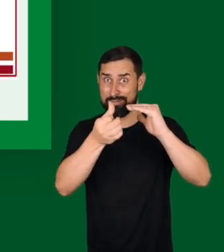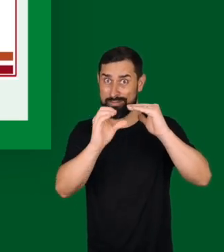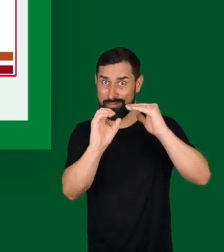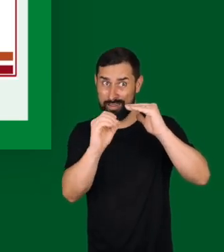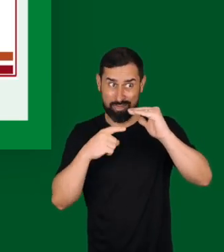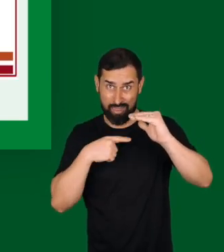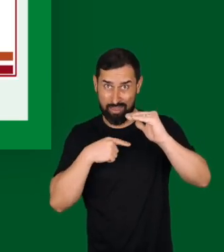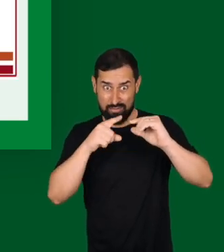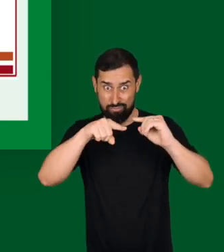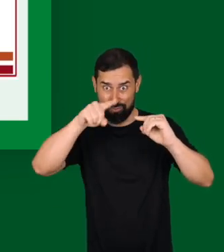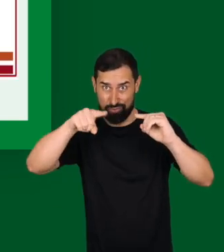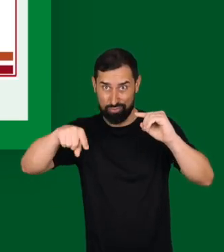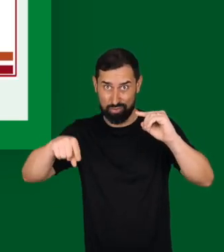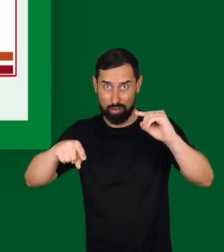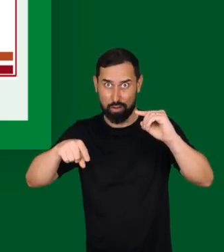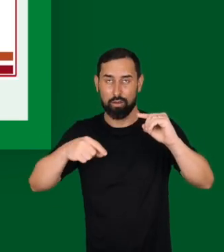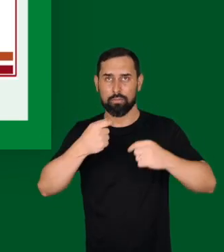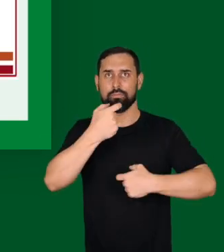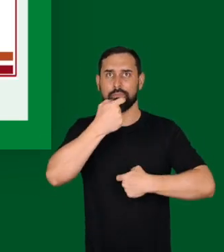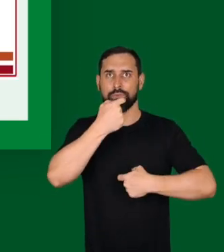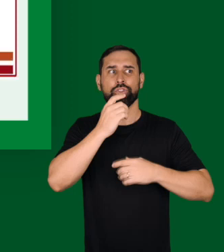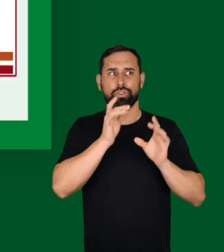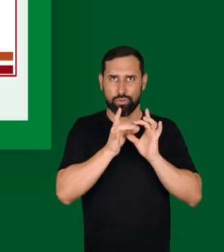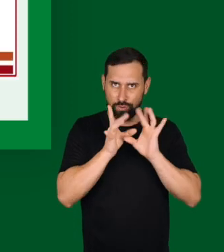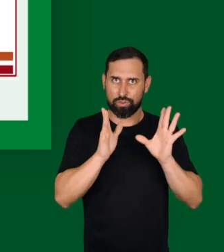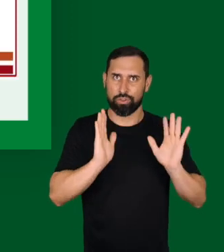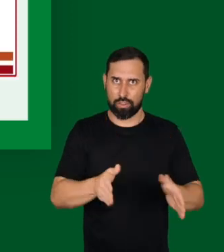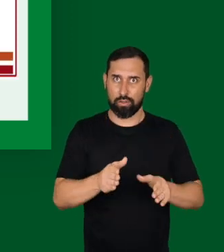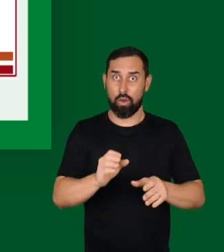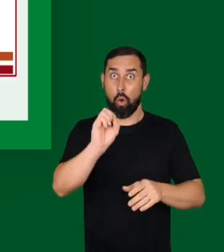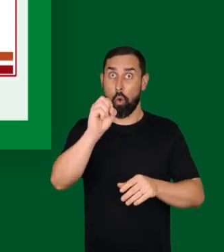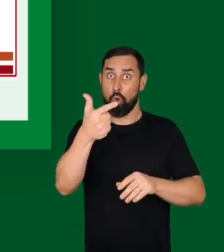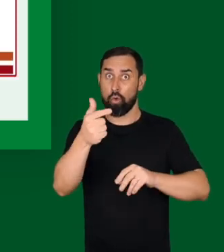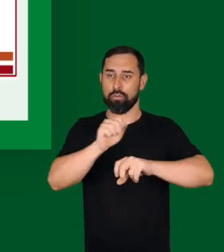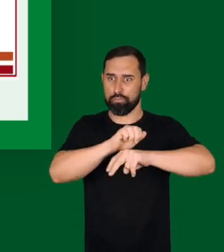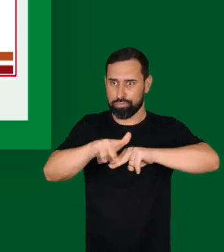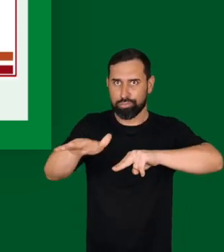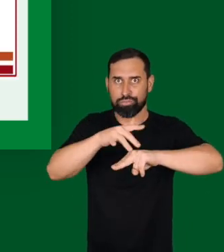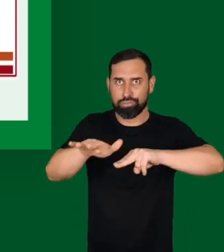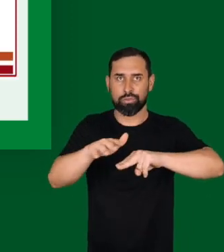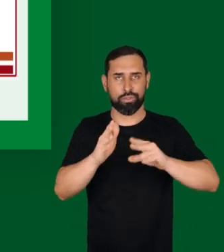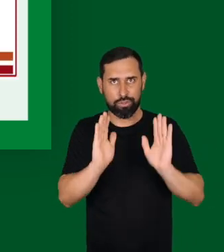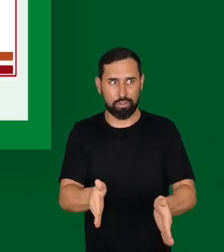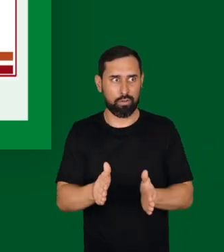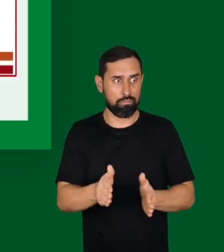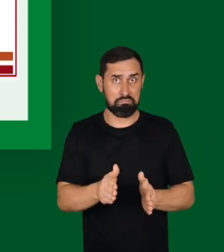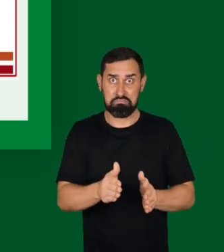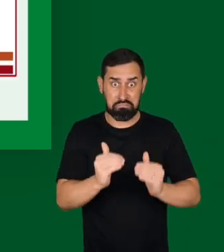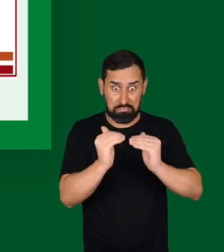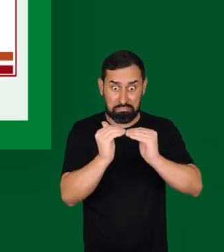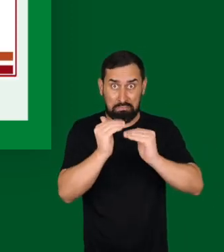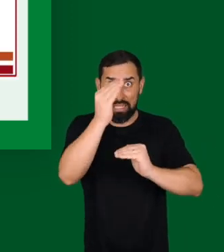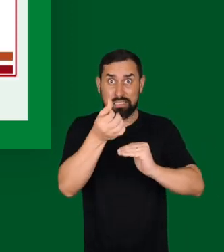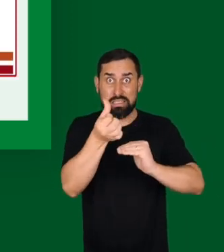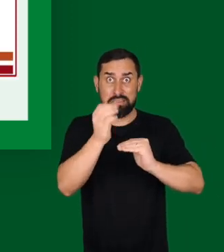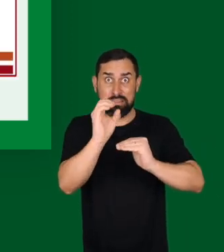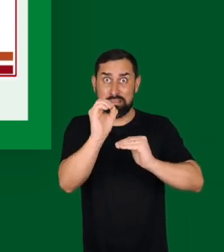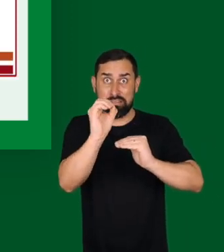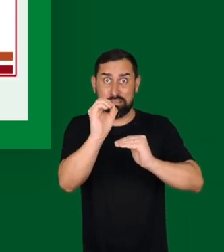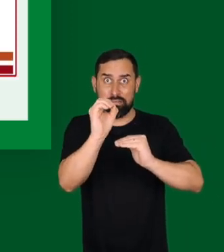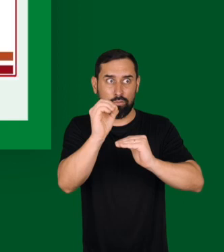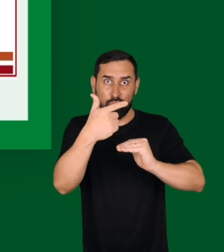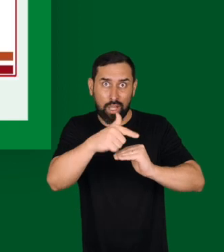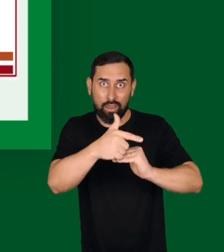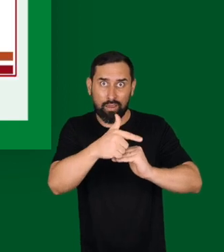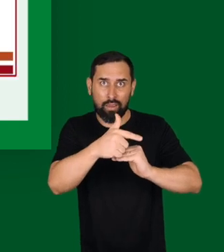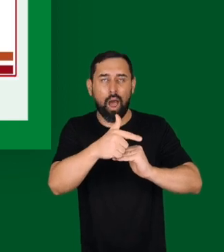com a frequência cardíaca abaixo de 60, você abriu via aérea, você ofereceu oxigênio e ventilou, e essa frequência cardíaca não